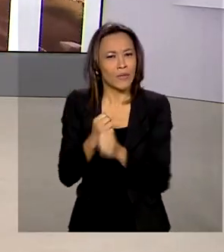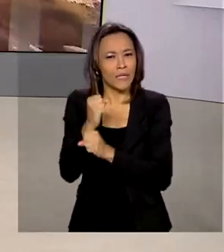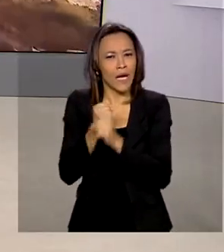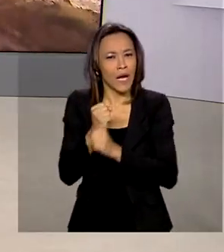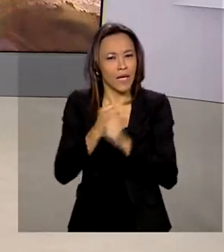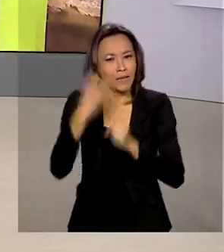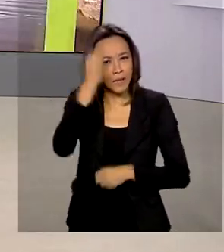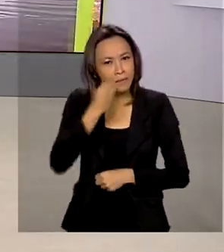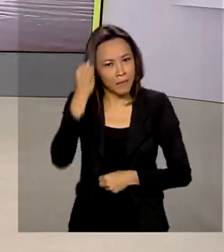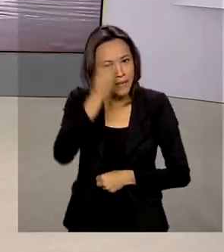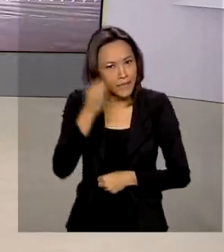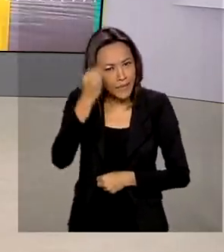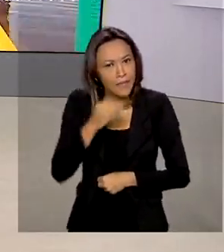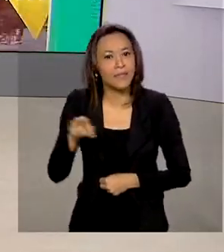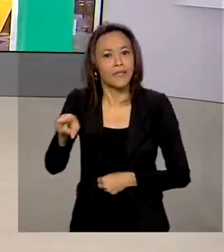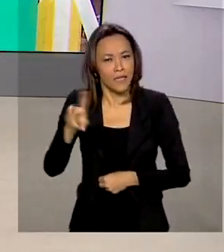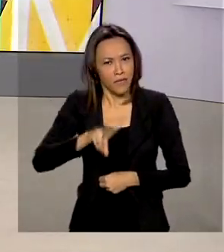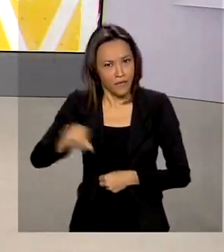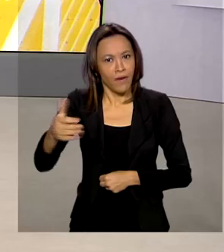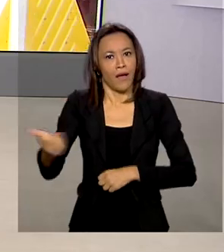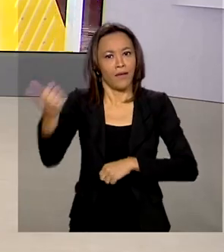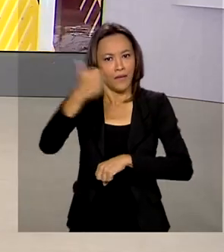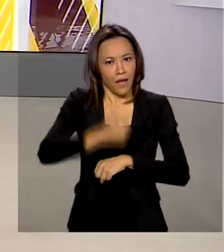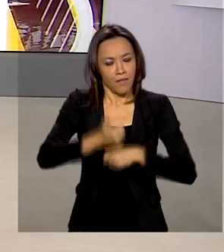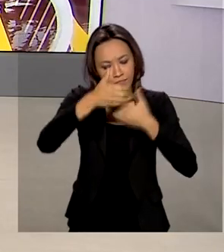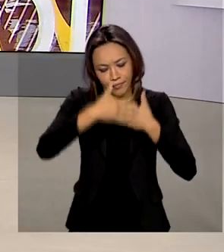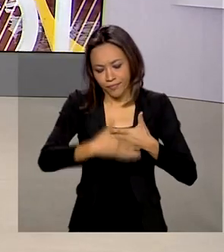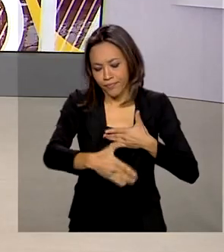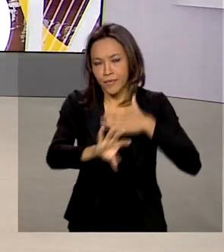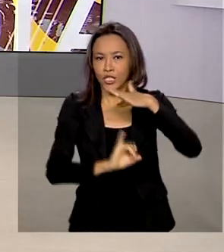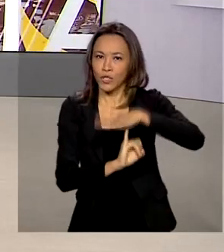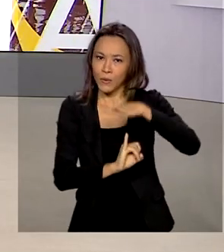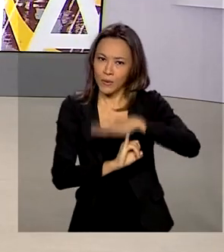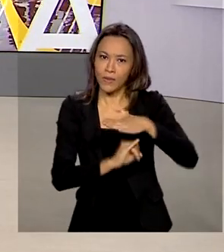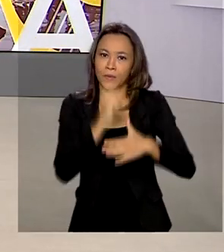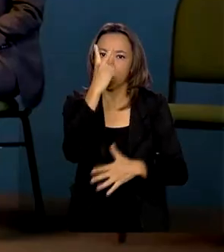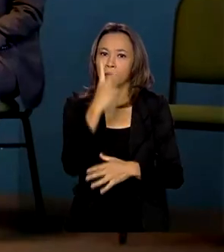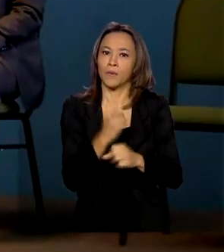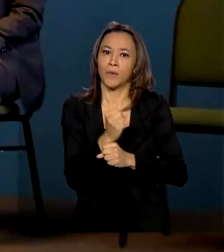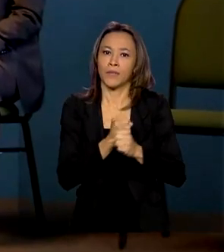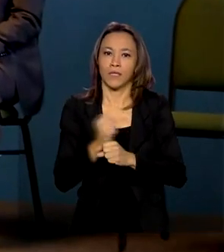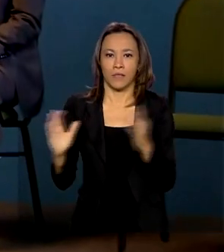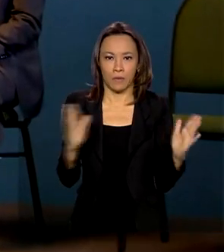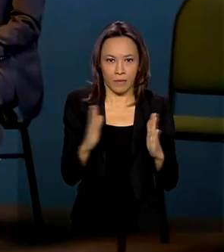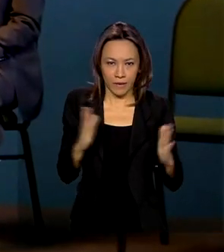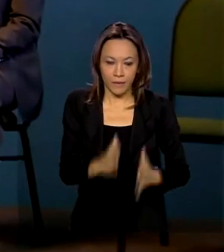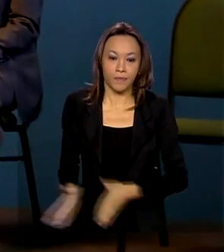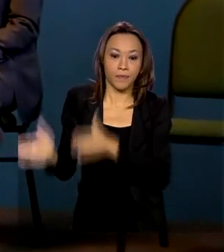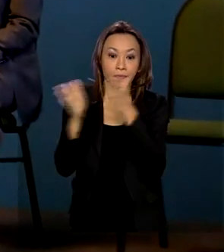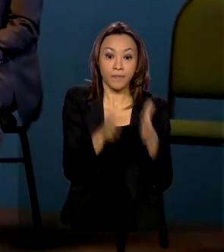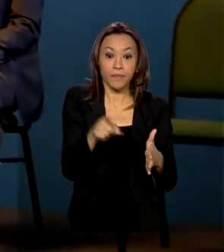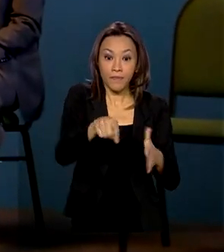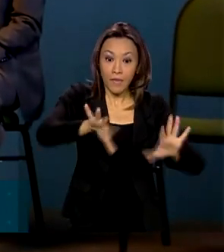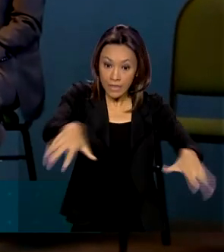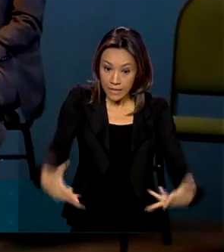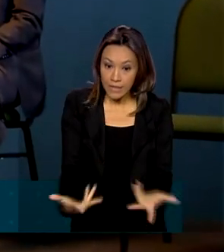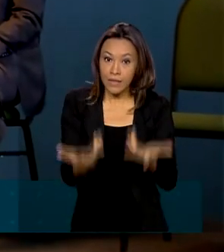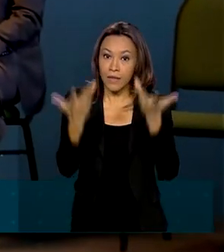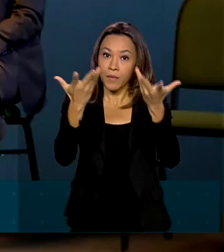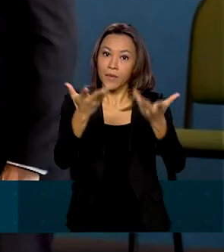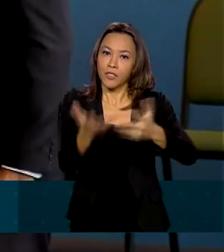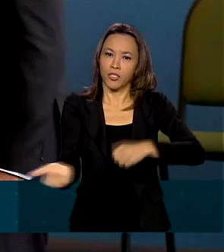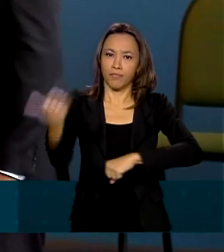Defensoria Pública da União e Vai comandar a instituição pelos próximos dois anos a cerimônia de posse foi no